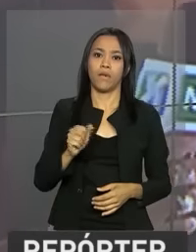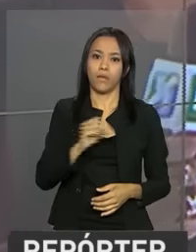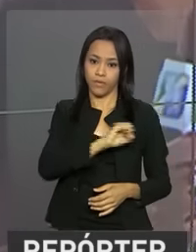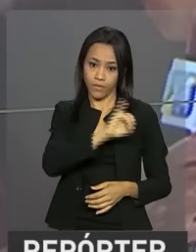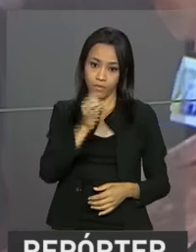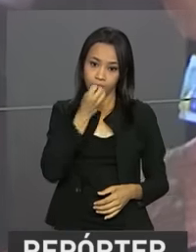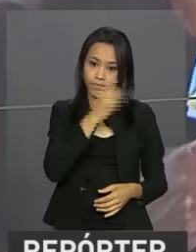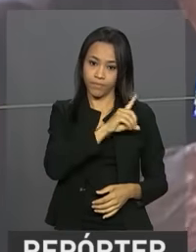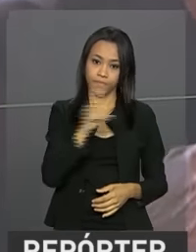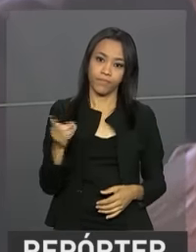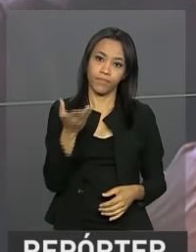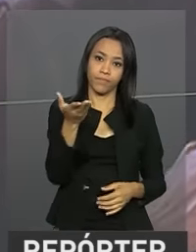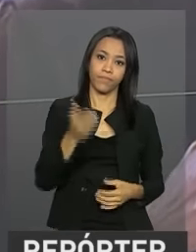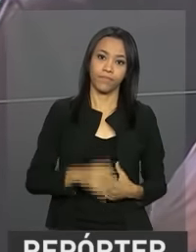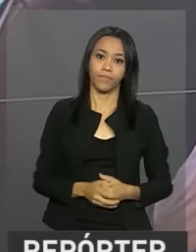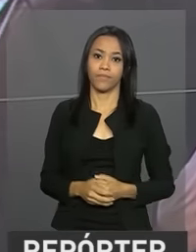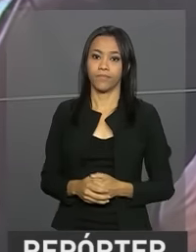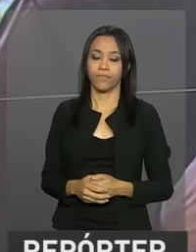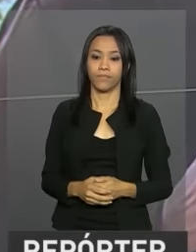Mara, bom dia.